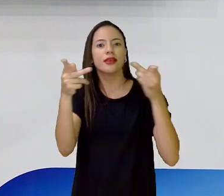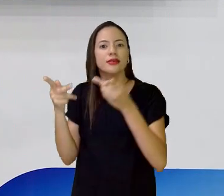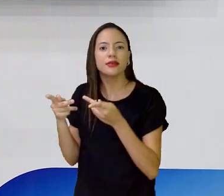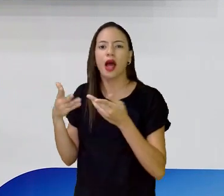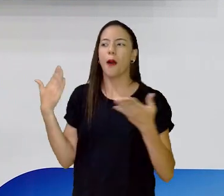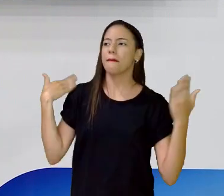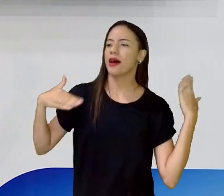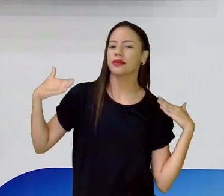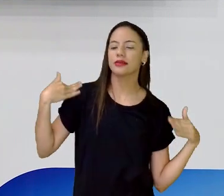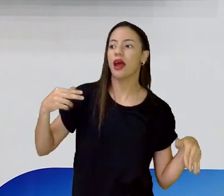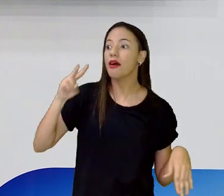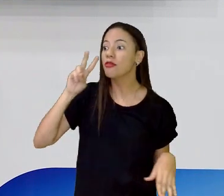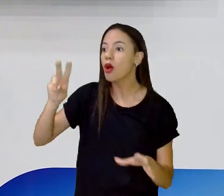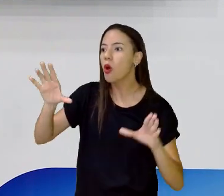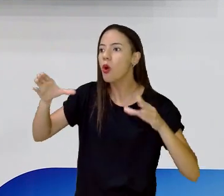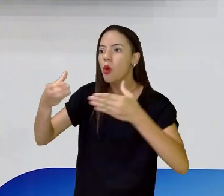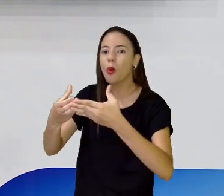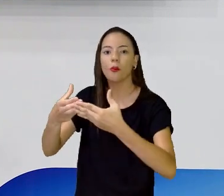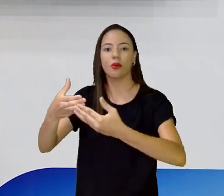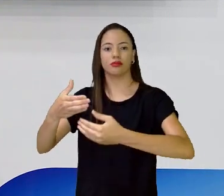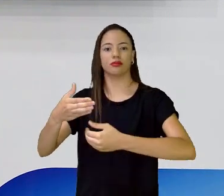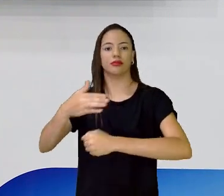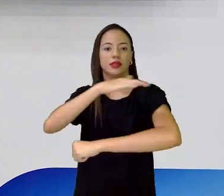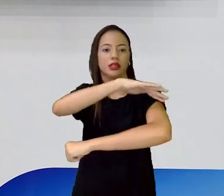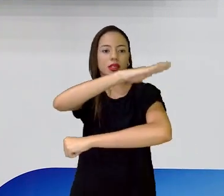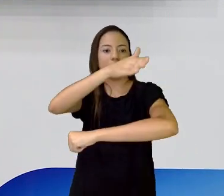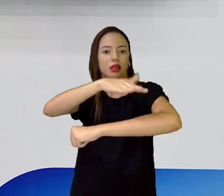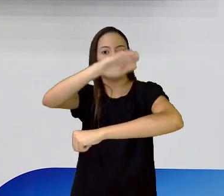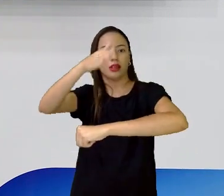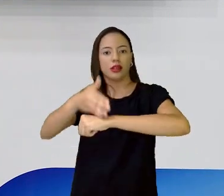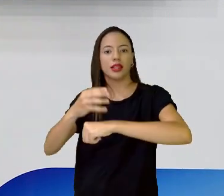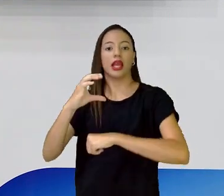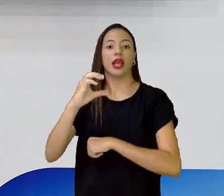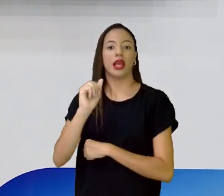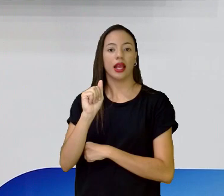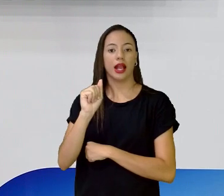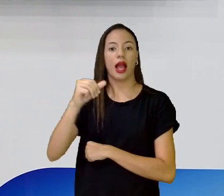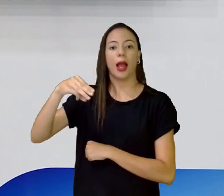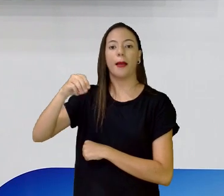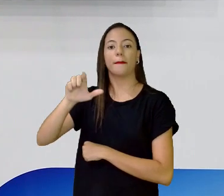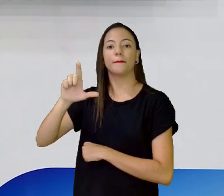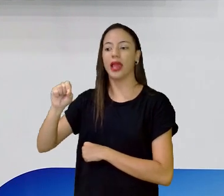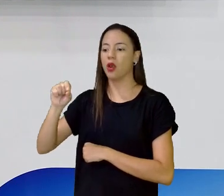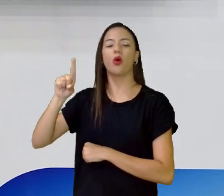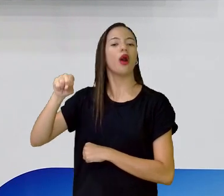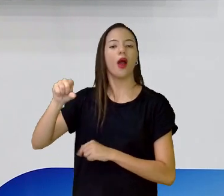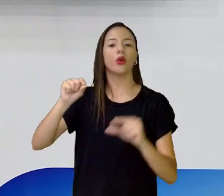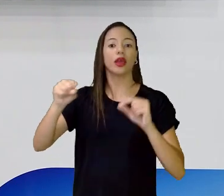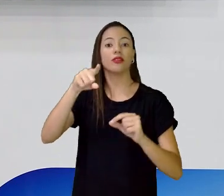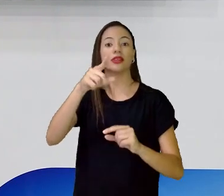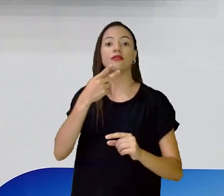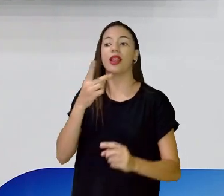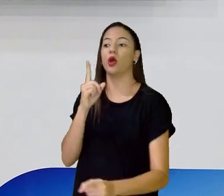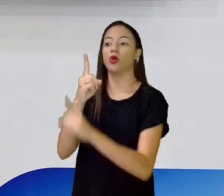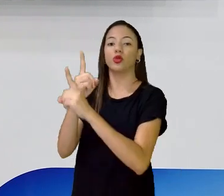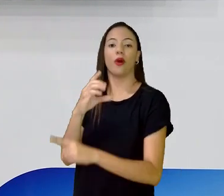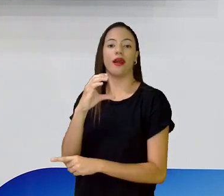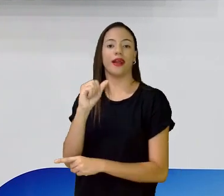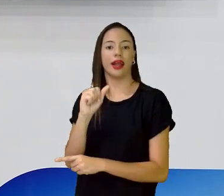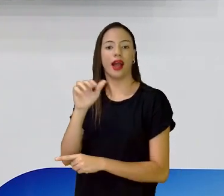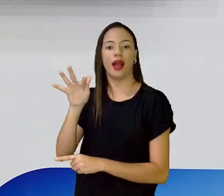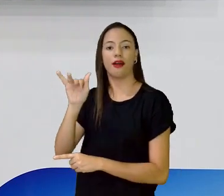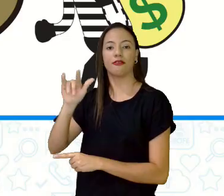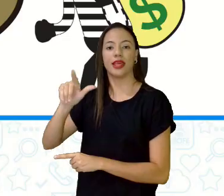um conjunto de camelos, você pode dizer que encontrou uma cáfila. É a mesma coisa, tá?